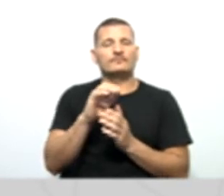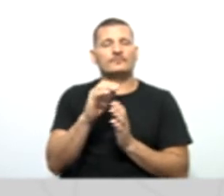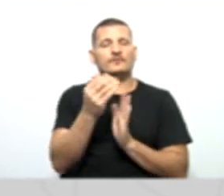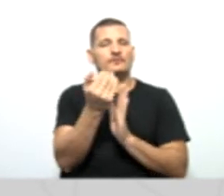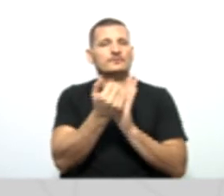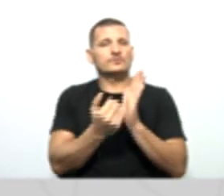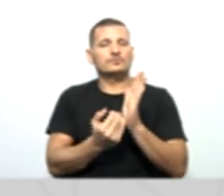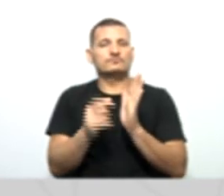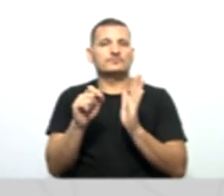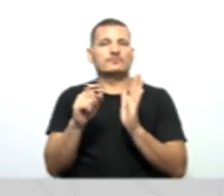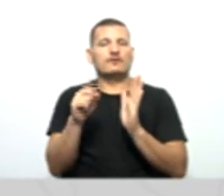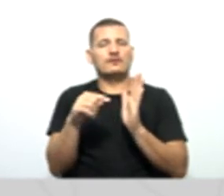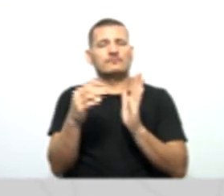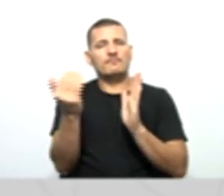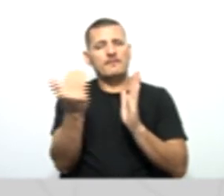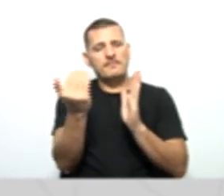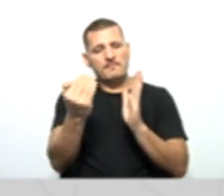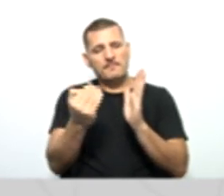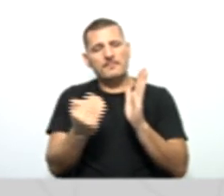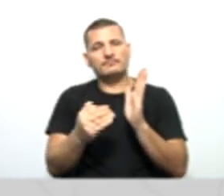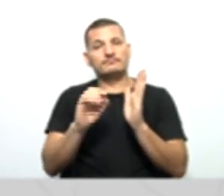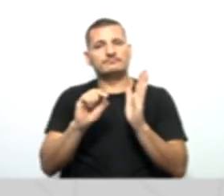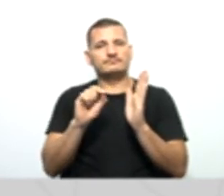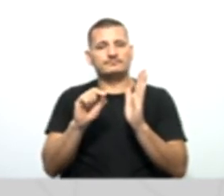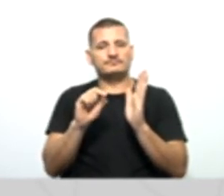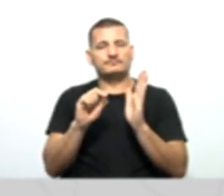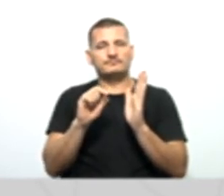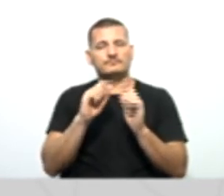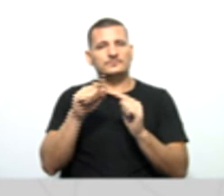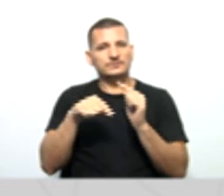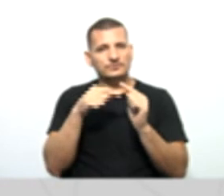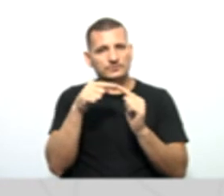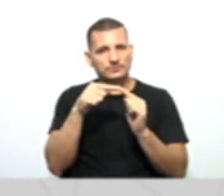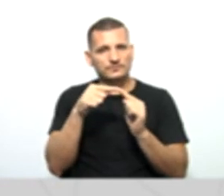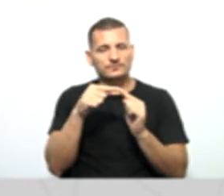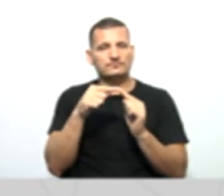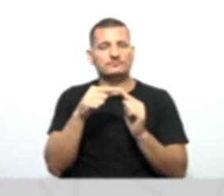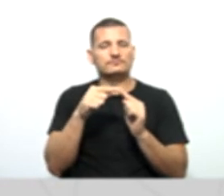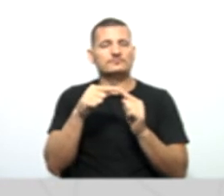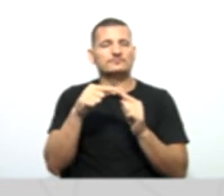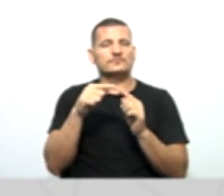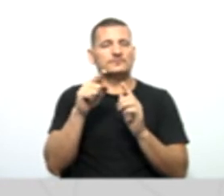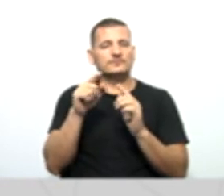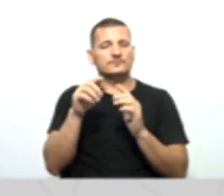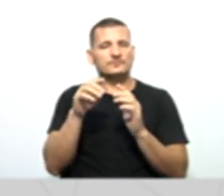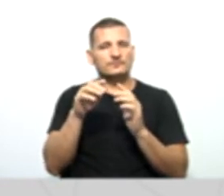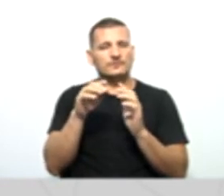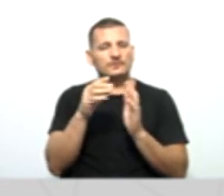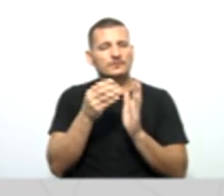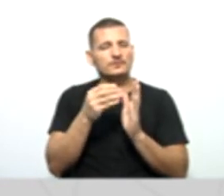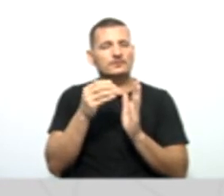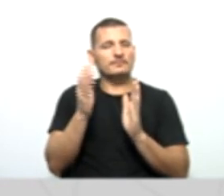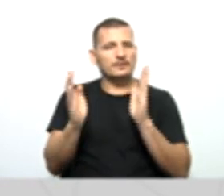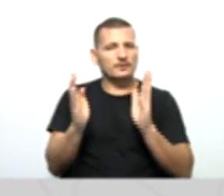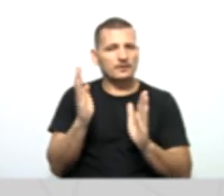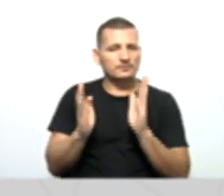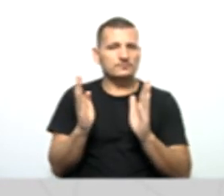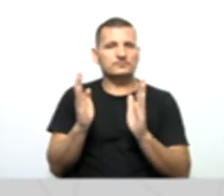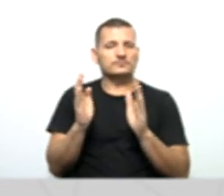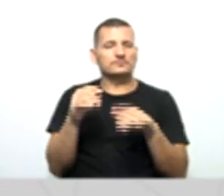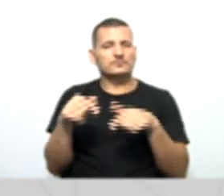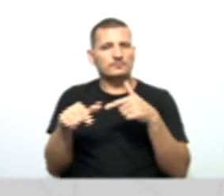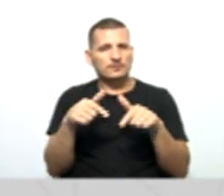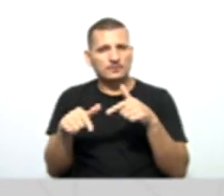que listar, certo? Listar o quê? Os objetivos específicos, as entregas, as